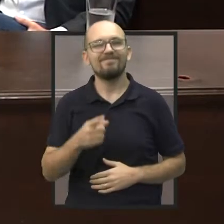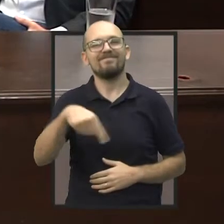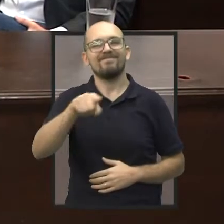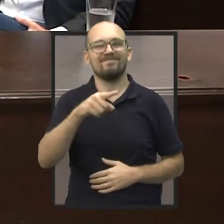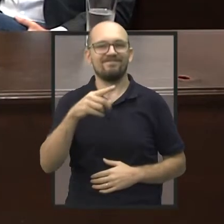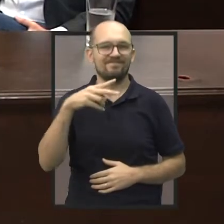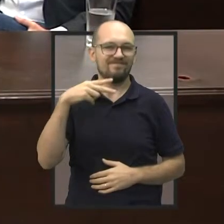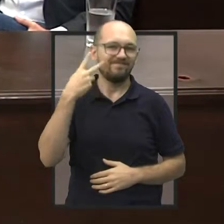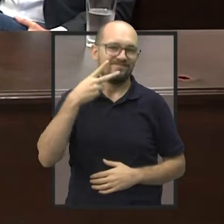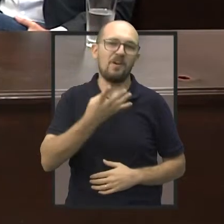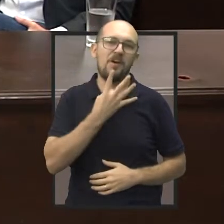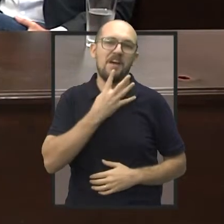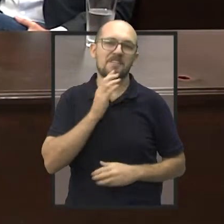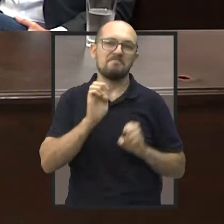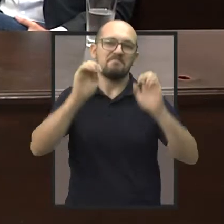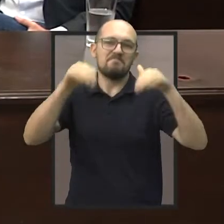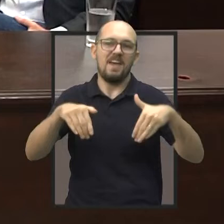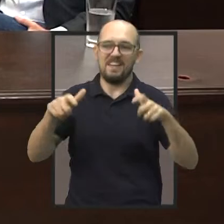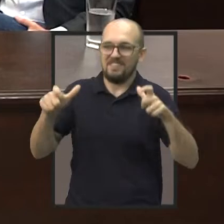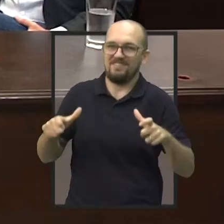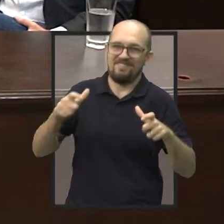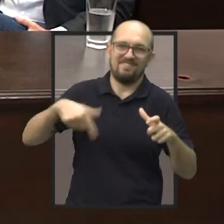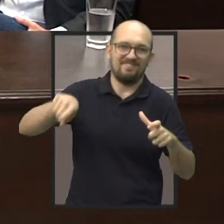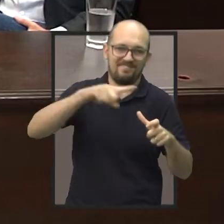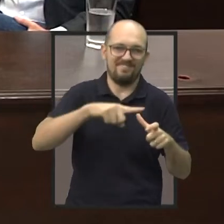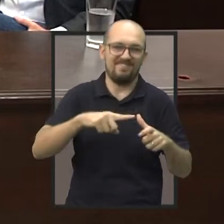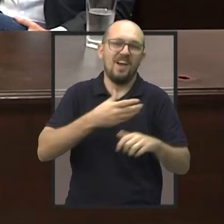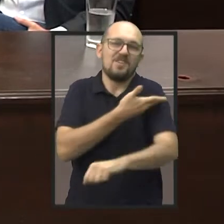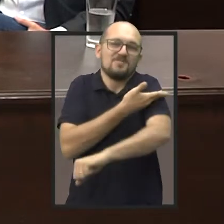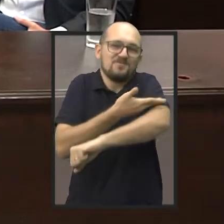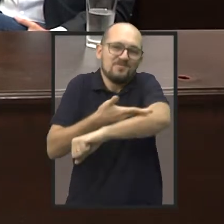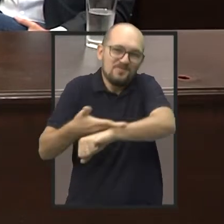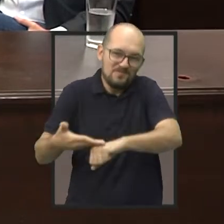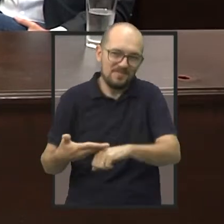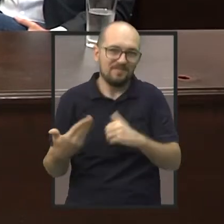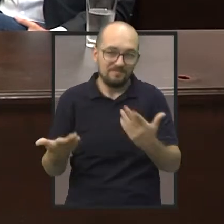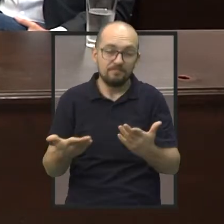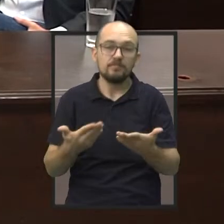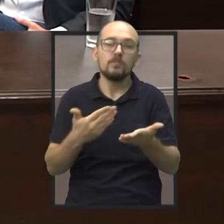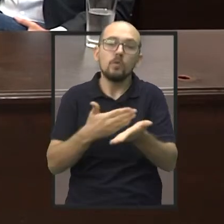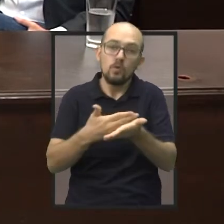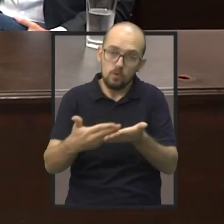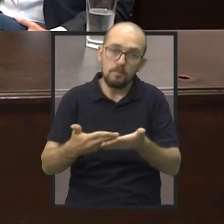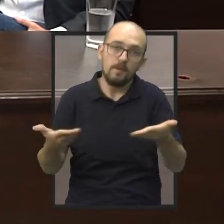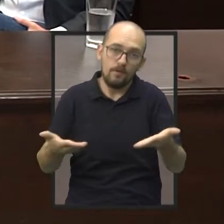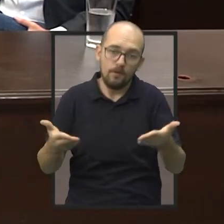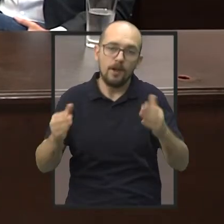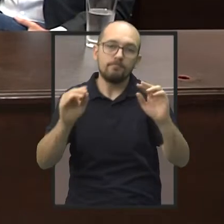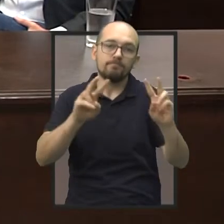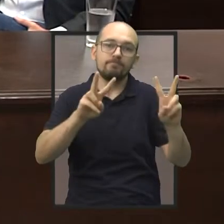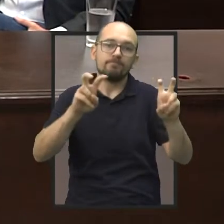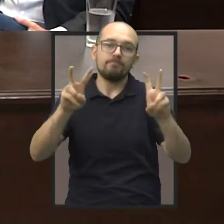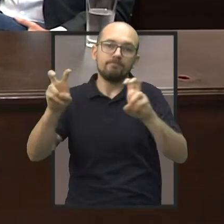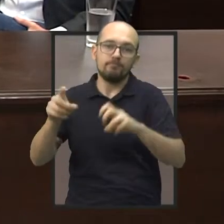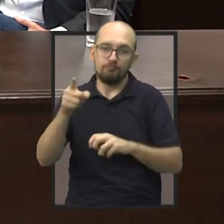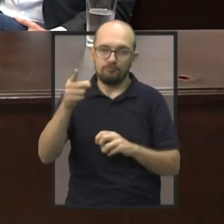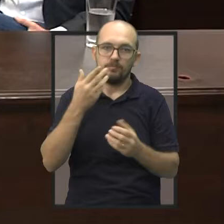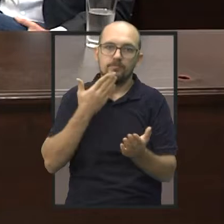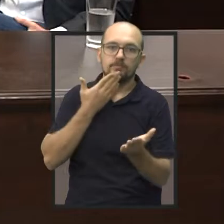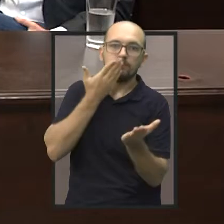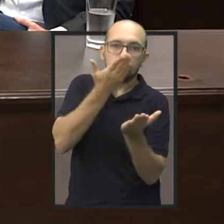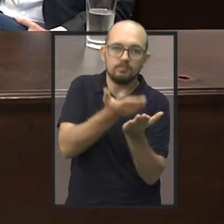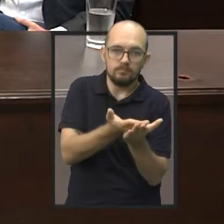conhecem bem, né? O senhor também. Eu quero começar esse nosso bate-papo, vereador, falando, claro, sobre alguns requerimentos que o senhor tem